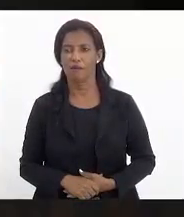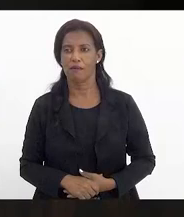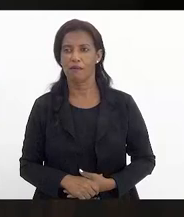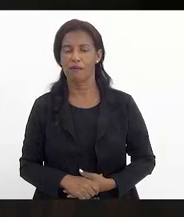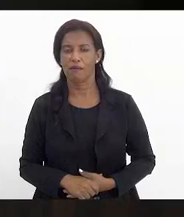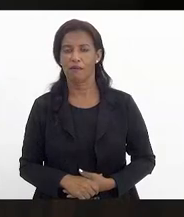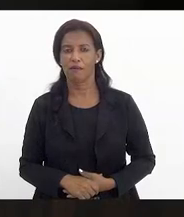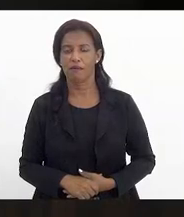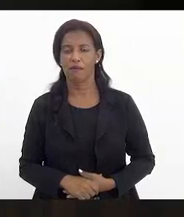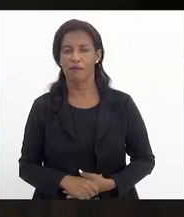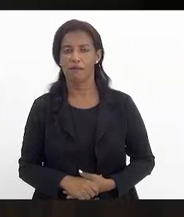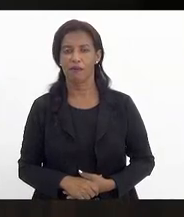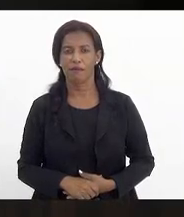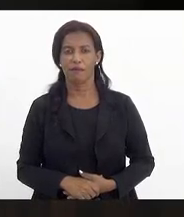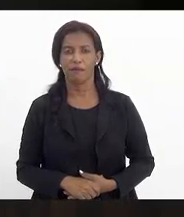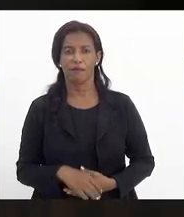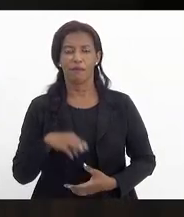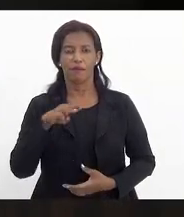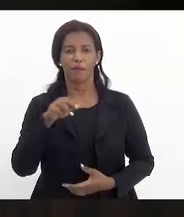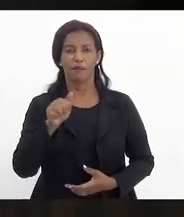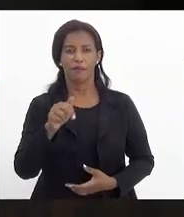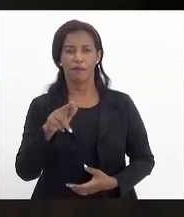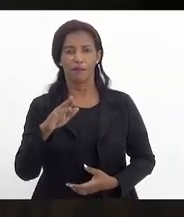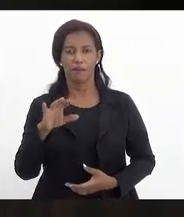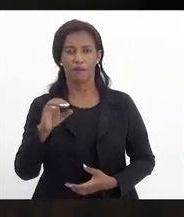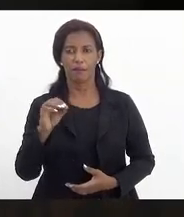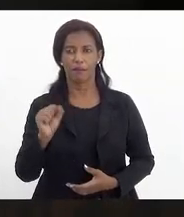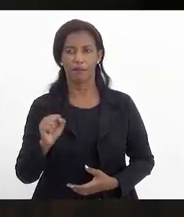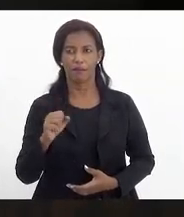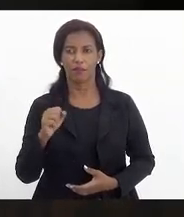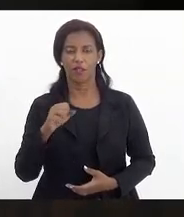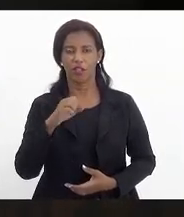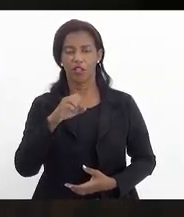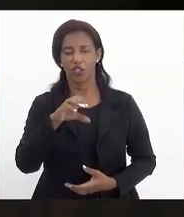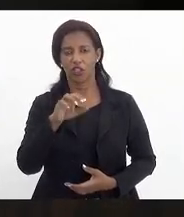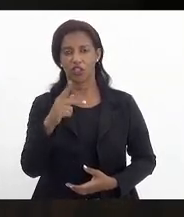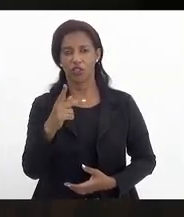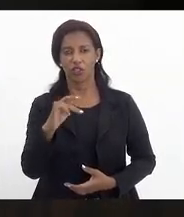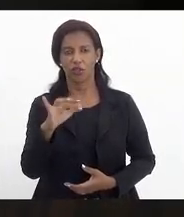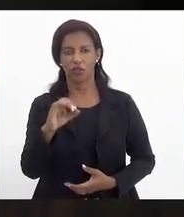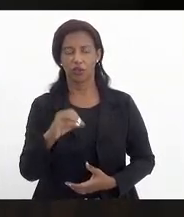Deputado Marcos Miller. Deputado Chico Machado.